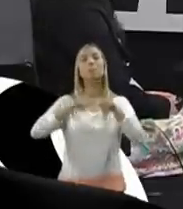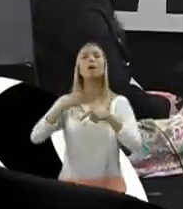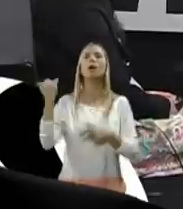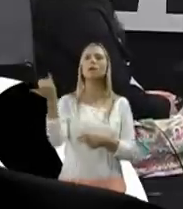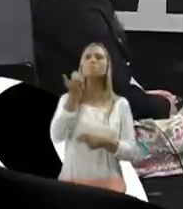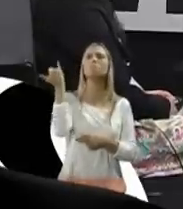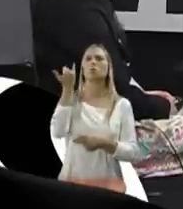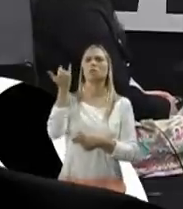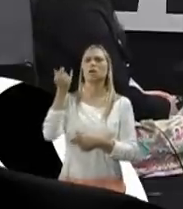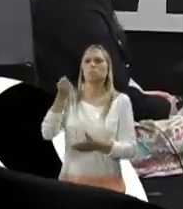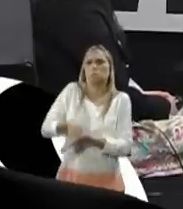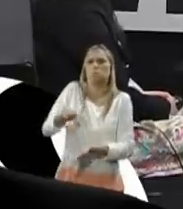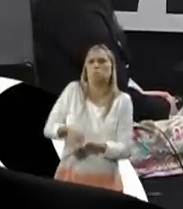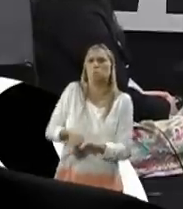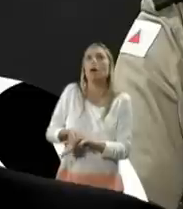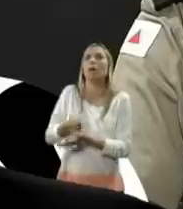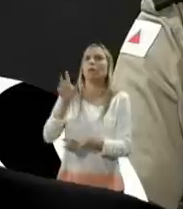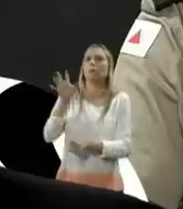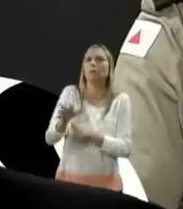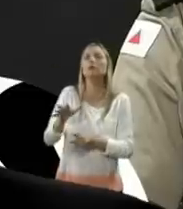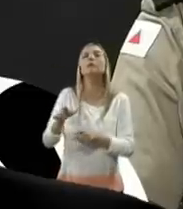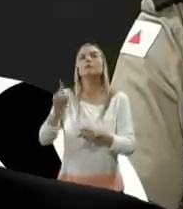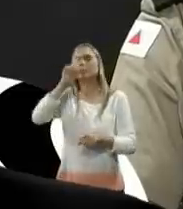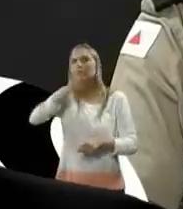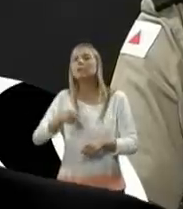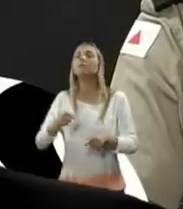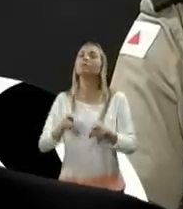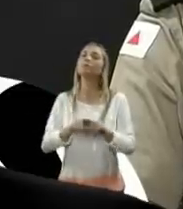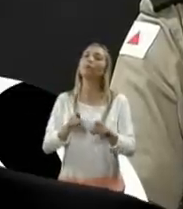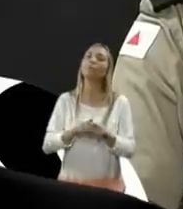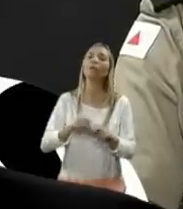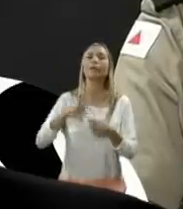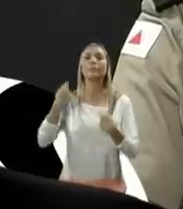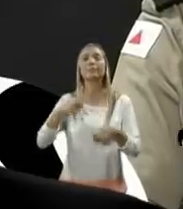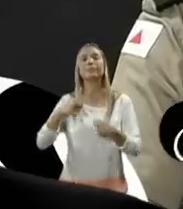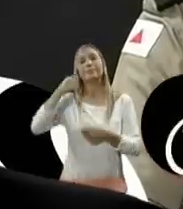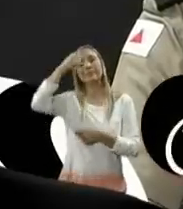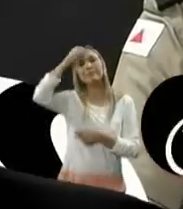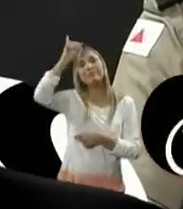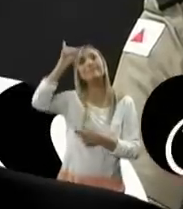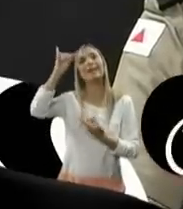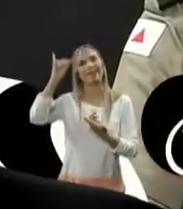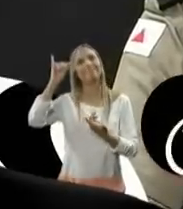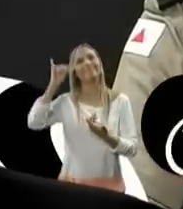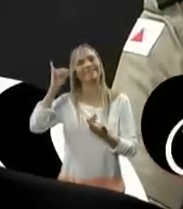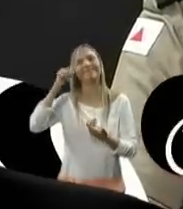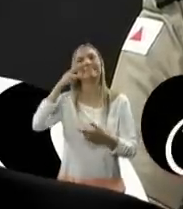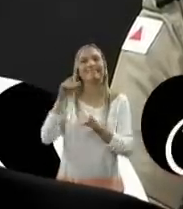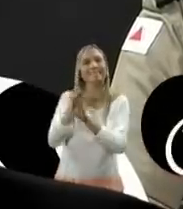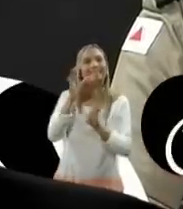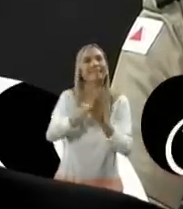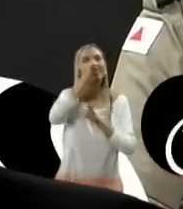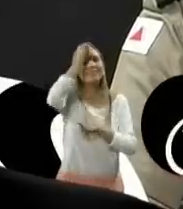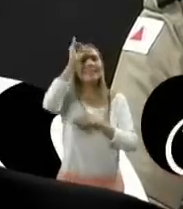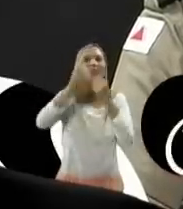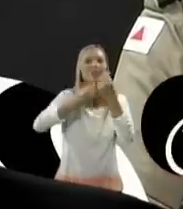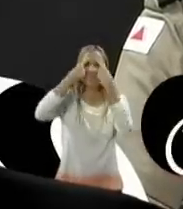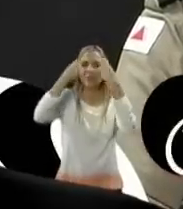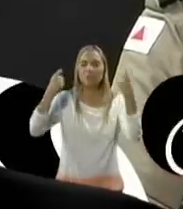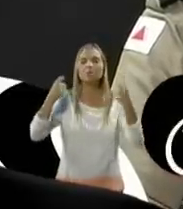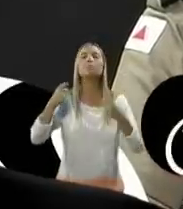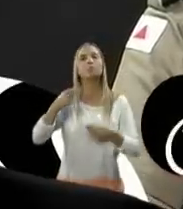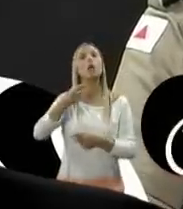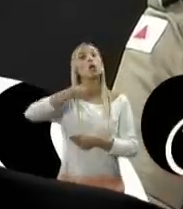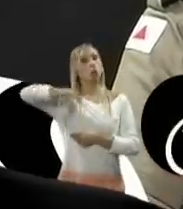da repressão, quanto também da prevenção. A gente tem focado muito na prevenção e ações preventivas,